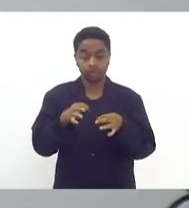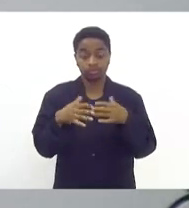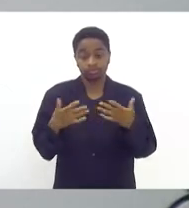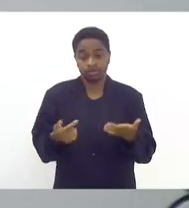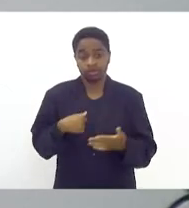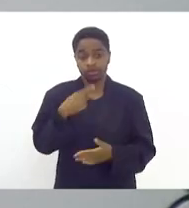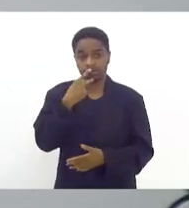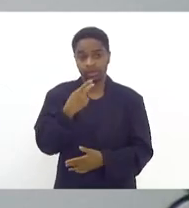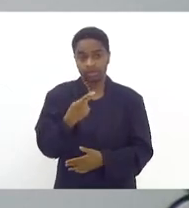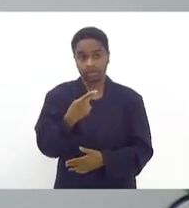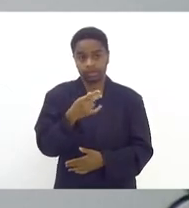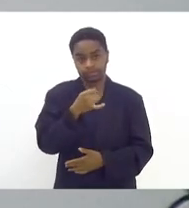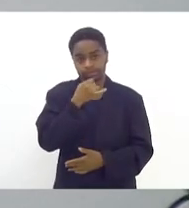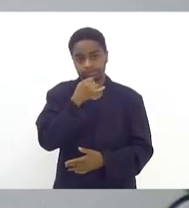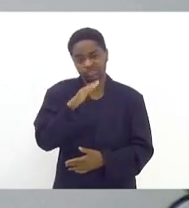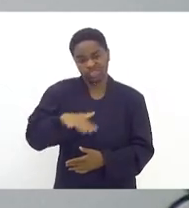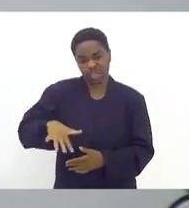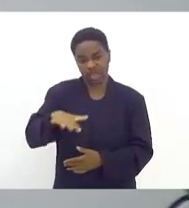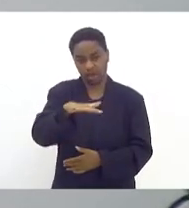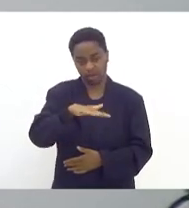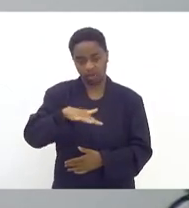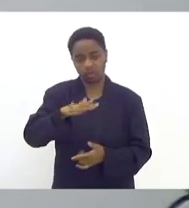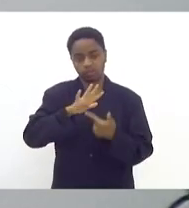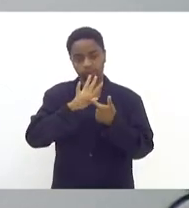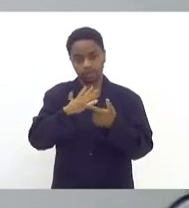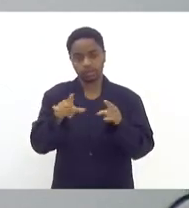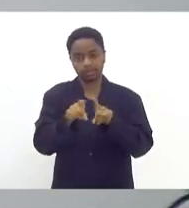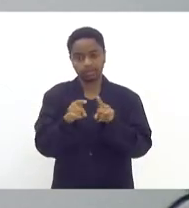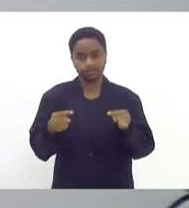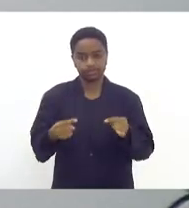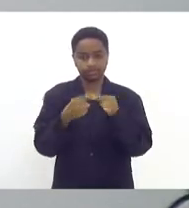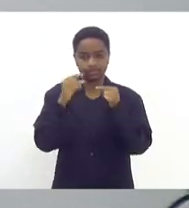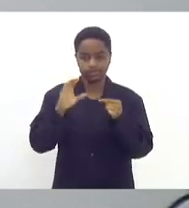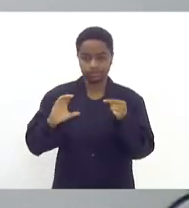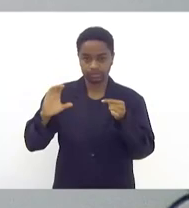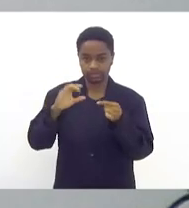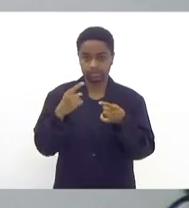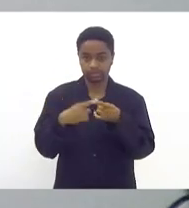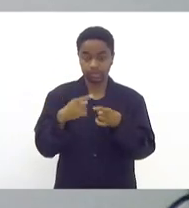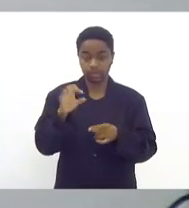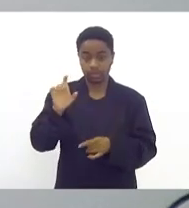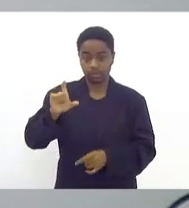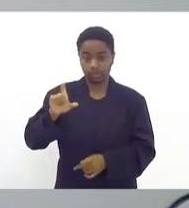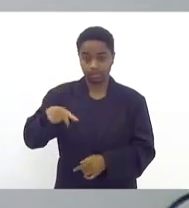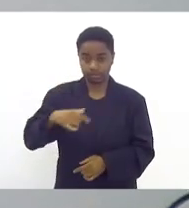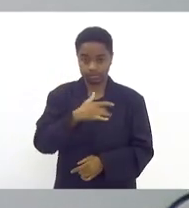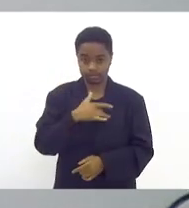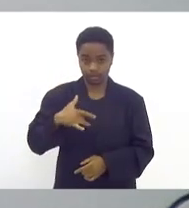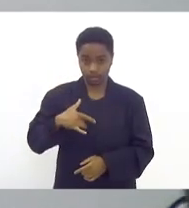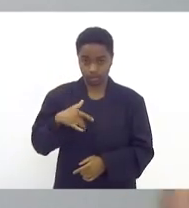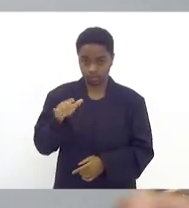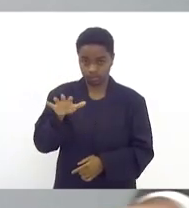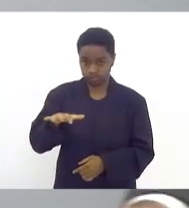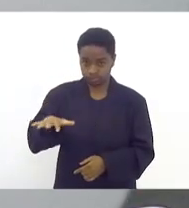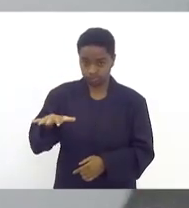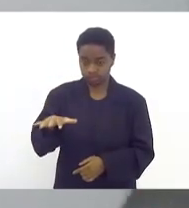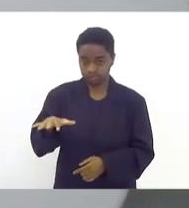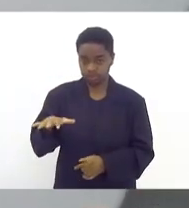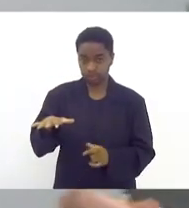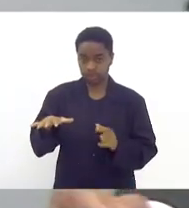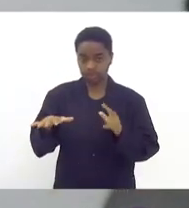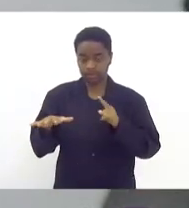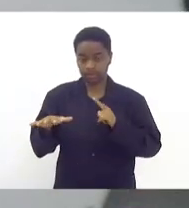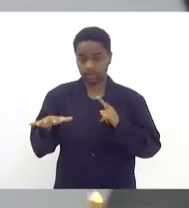assim panoramic e cientificamente né o plano de saúde x que tem